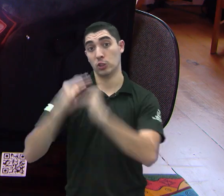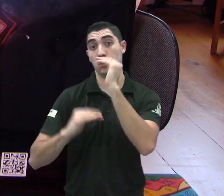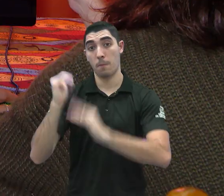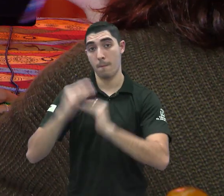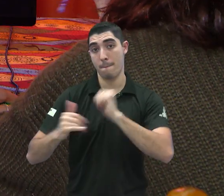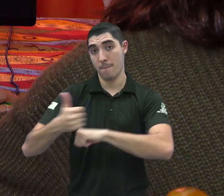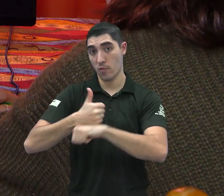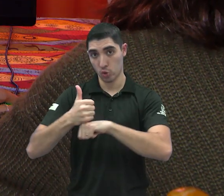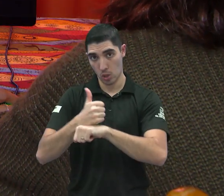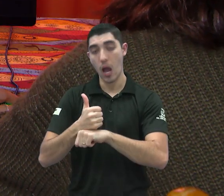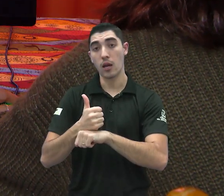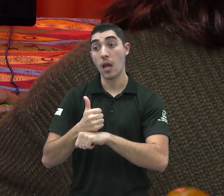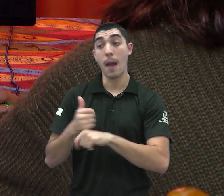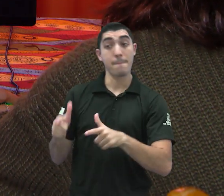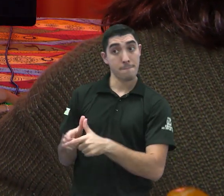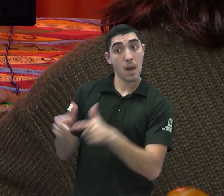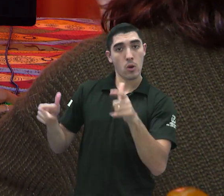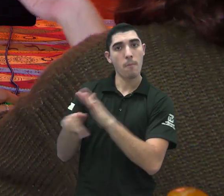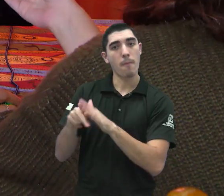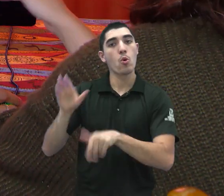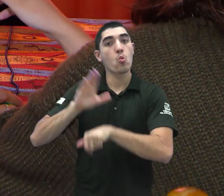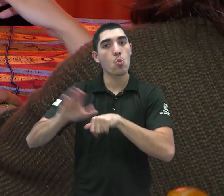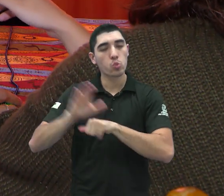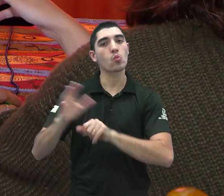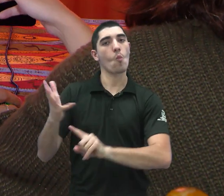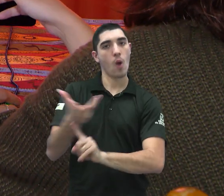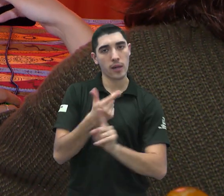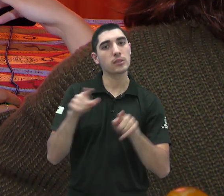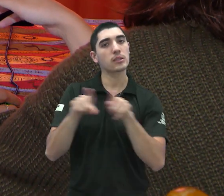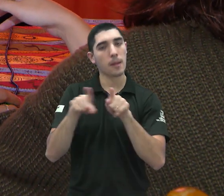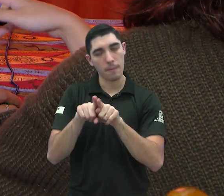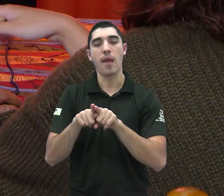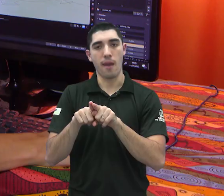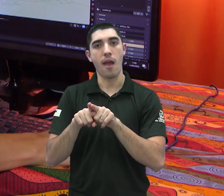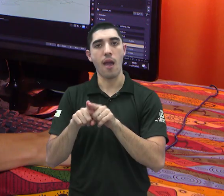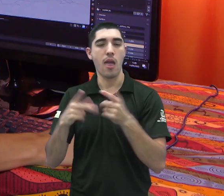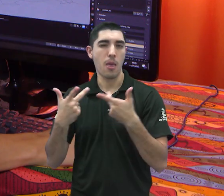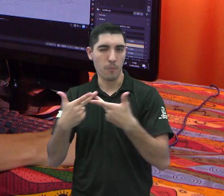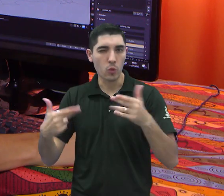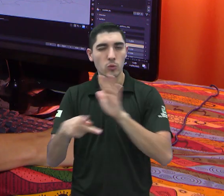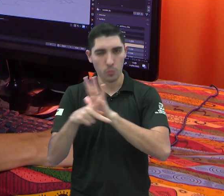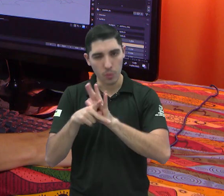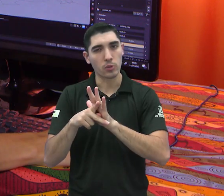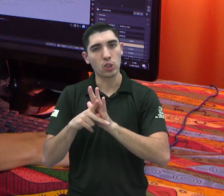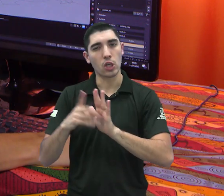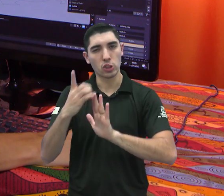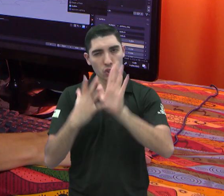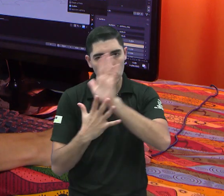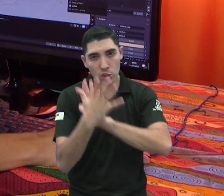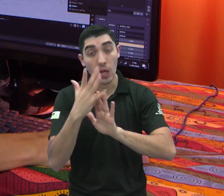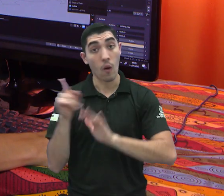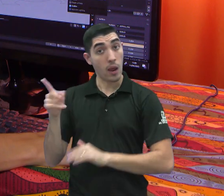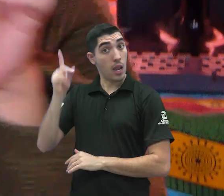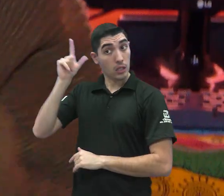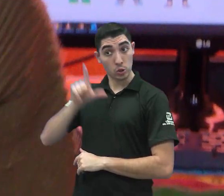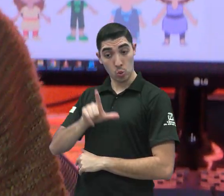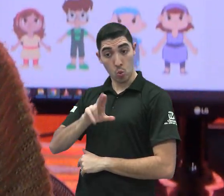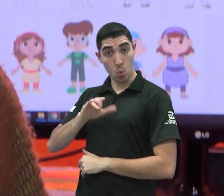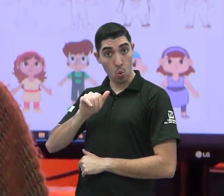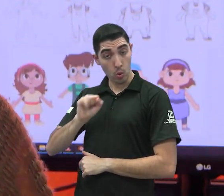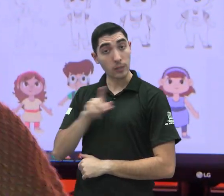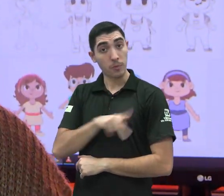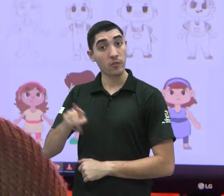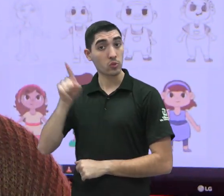profissionais, a maioria formada no curso de Artes e Mídias Digitais que o Lucas ministrava em uma faculdade. A